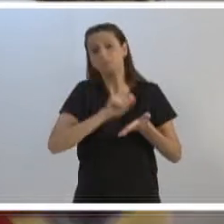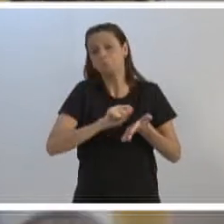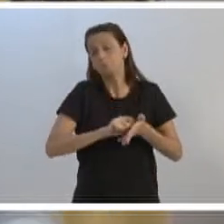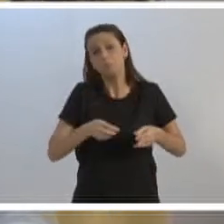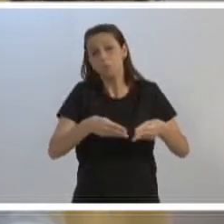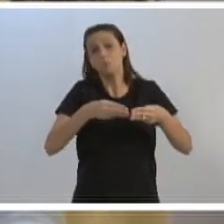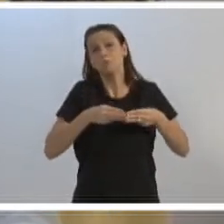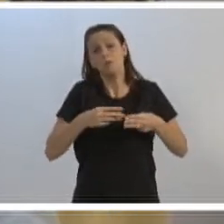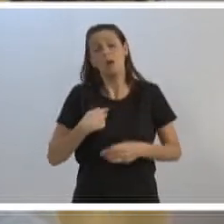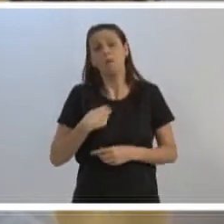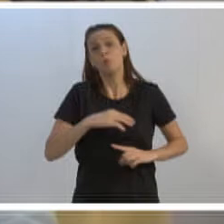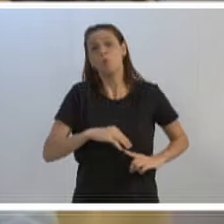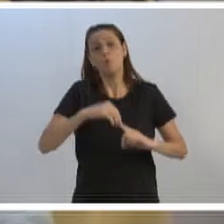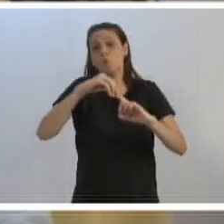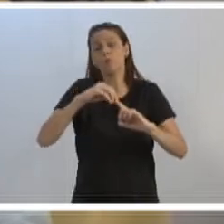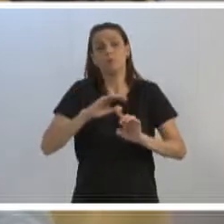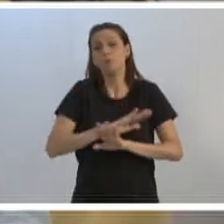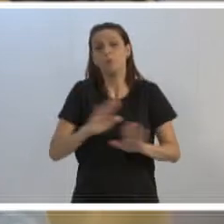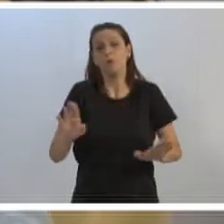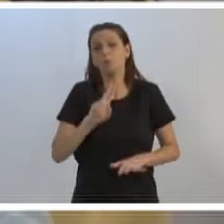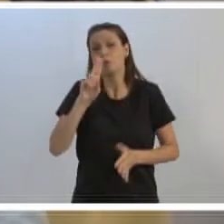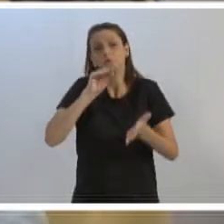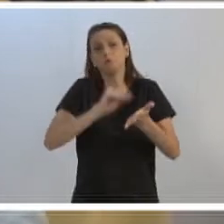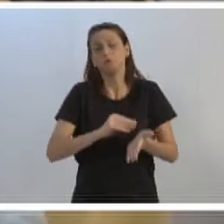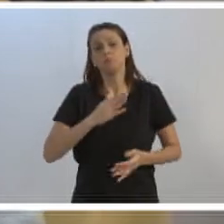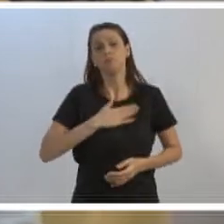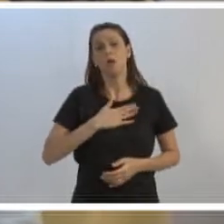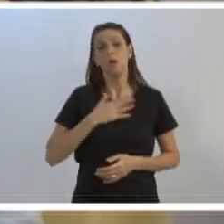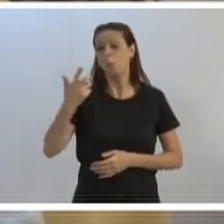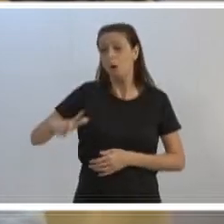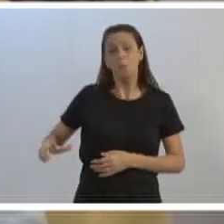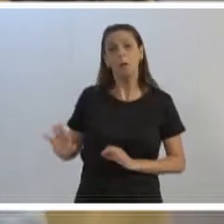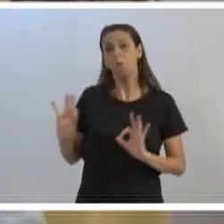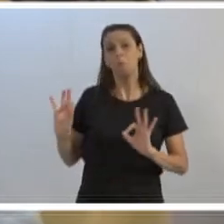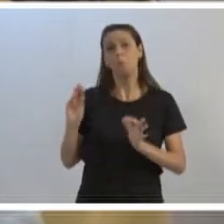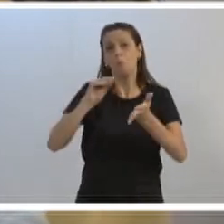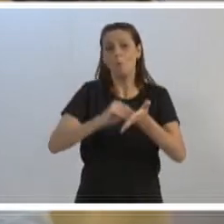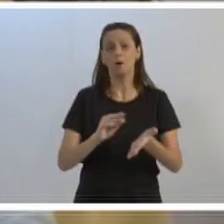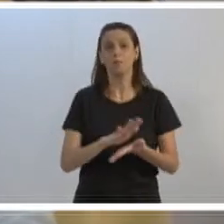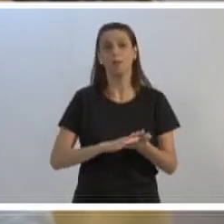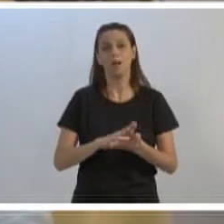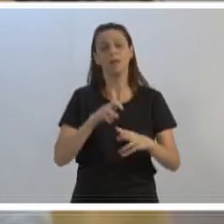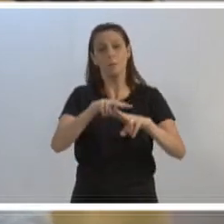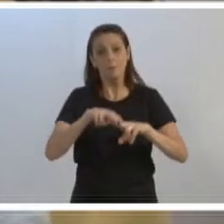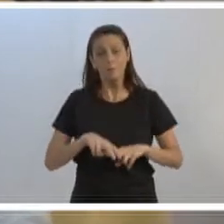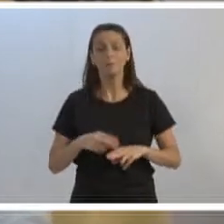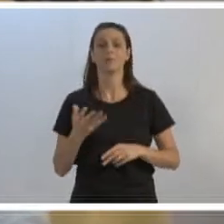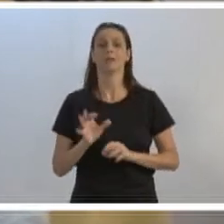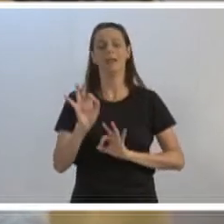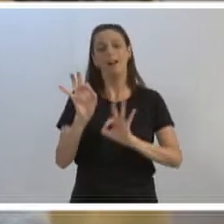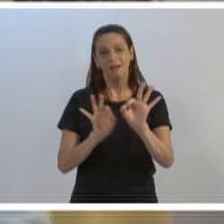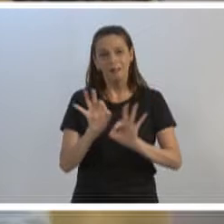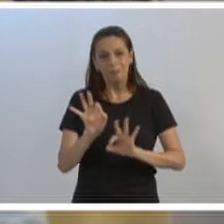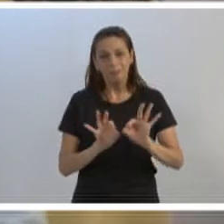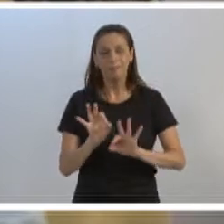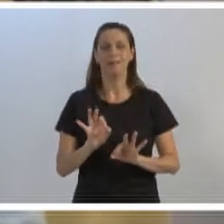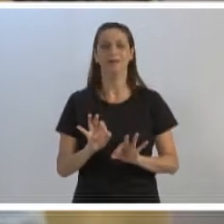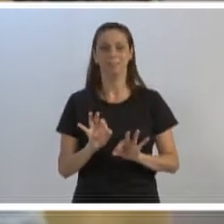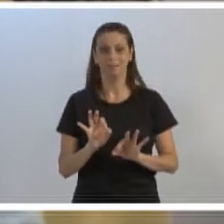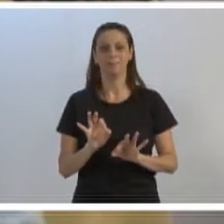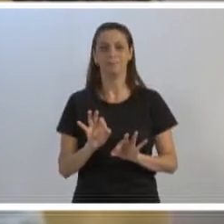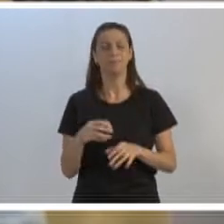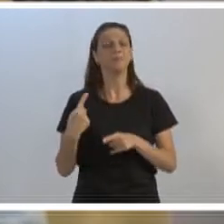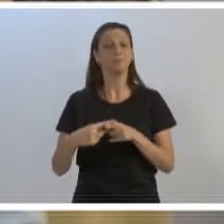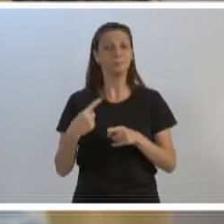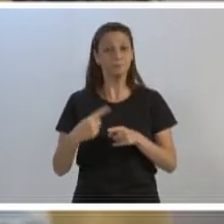só ele consta na moção e não tenha mais adesão. É dessa forma que eu gostaria de fazer a correção, porque